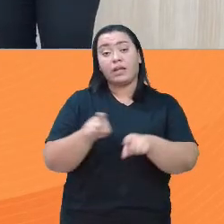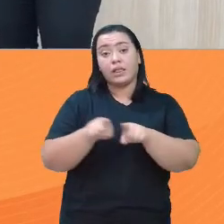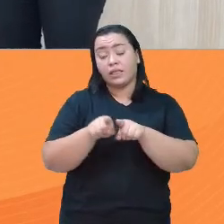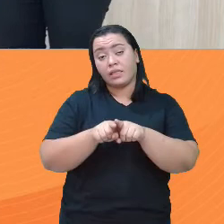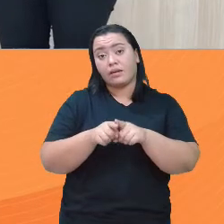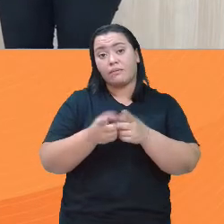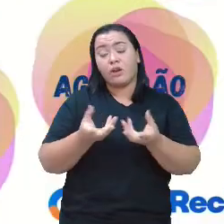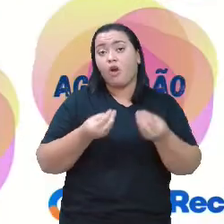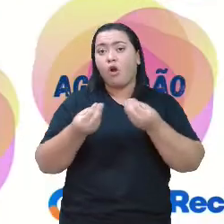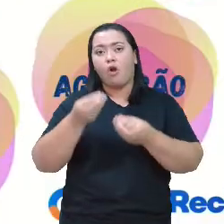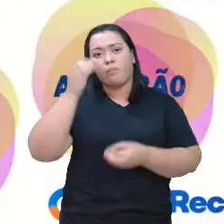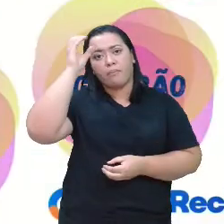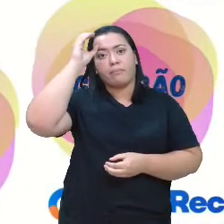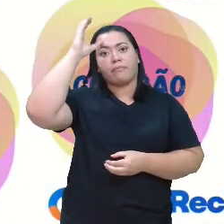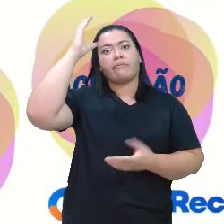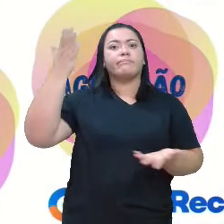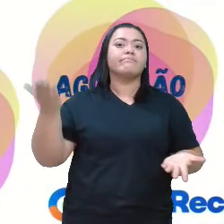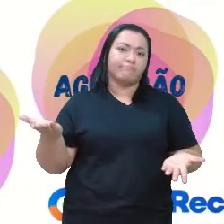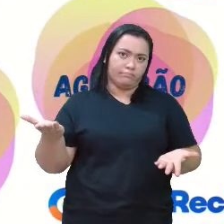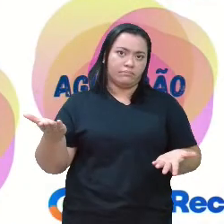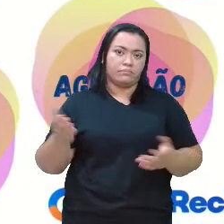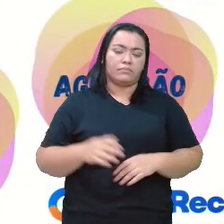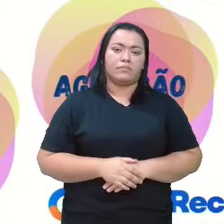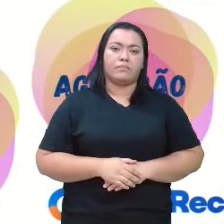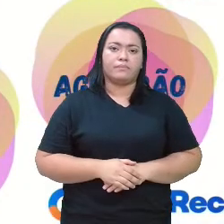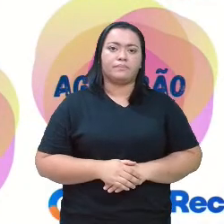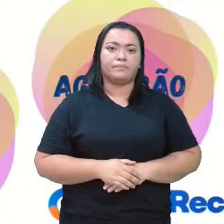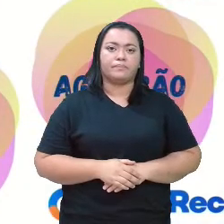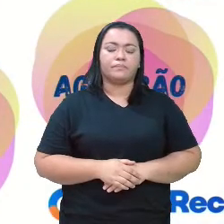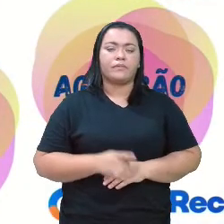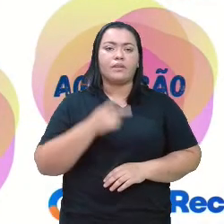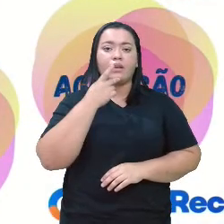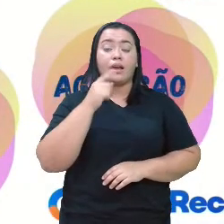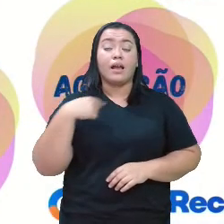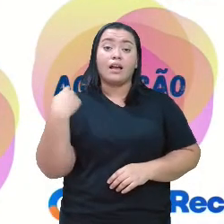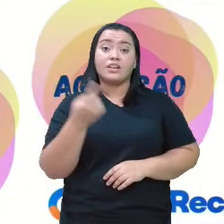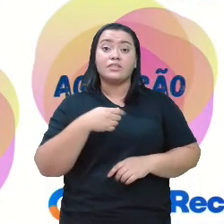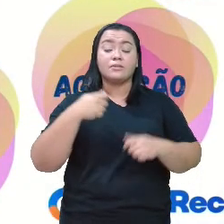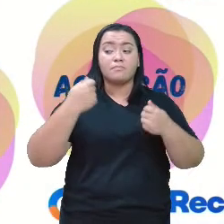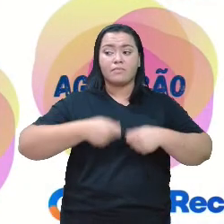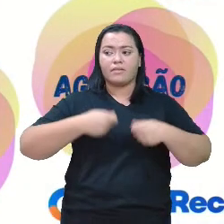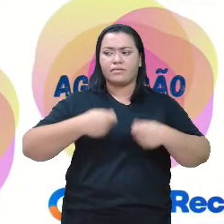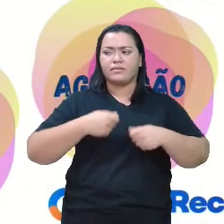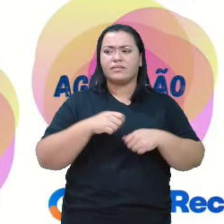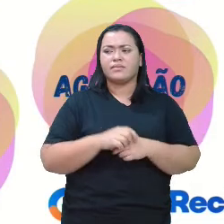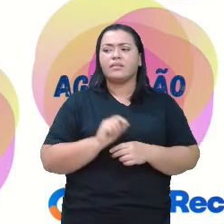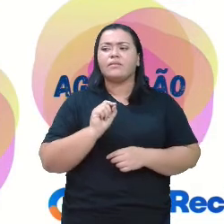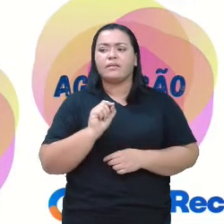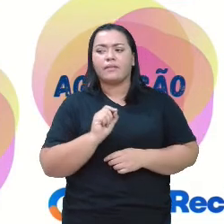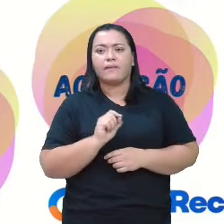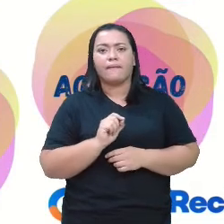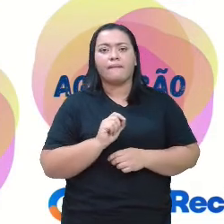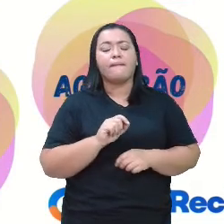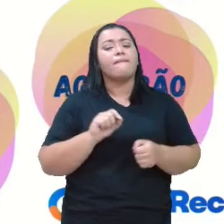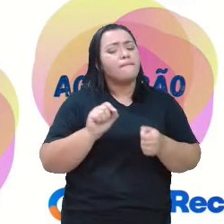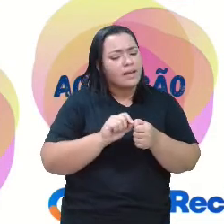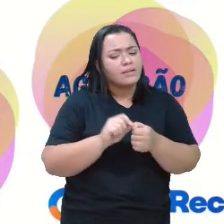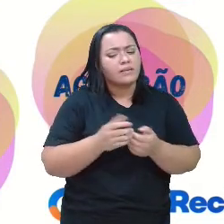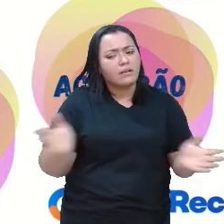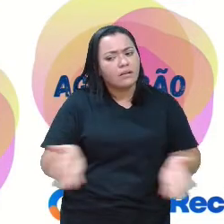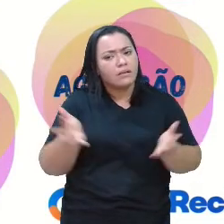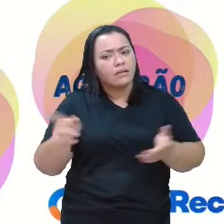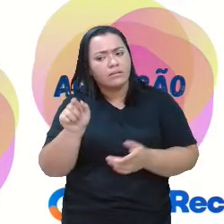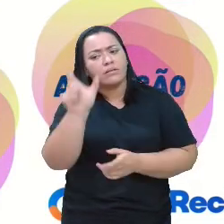aquisição. A passividade, não é? A gente precisa que o estudante faça, que o